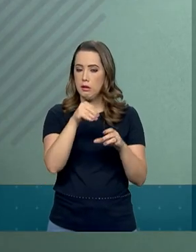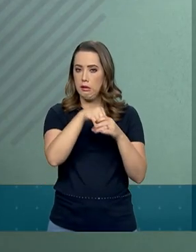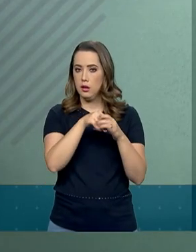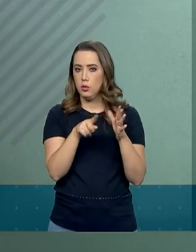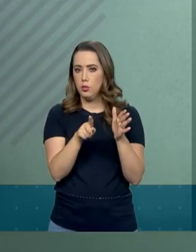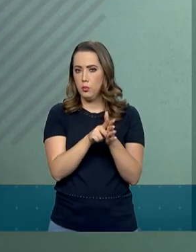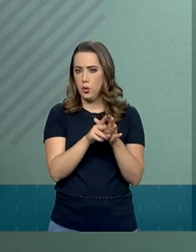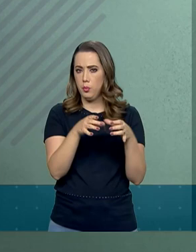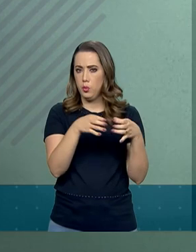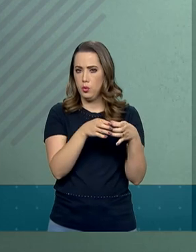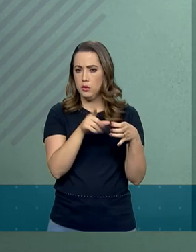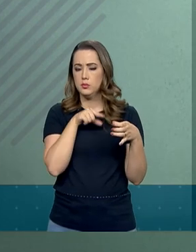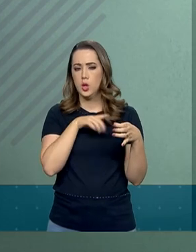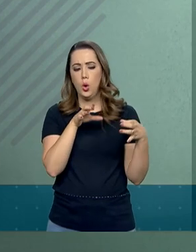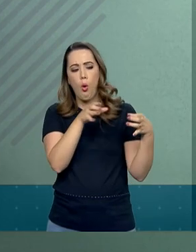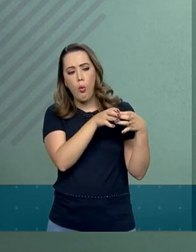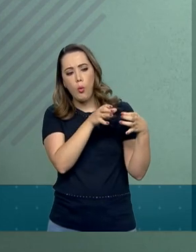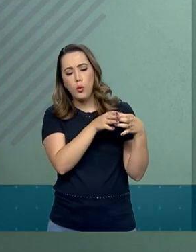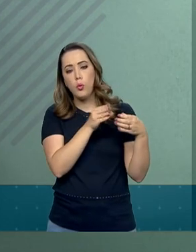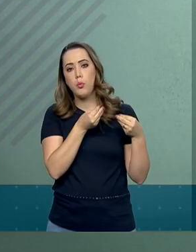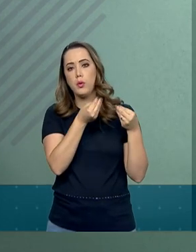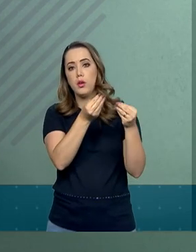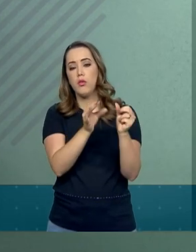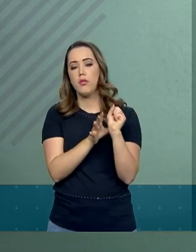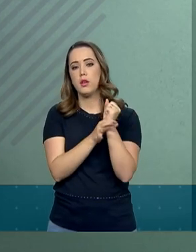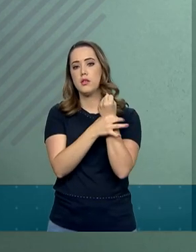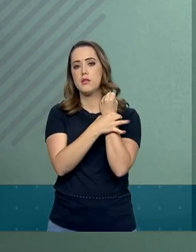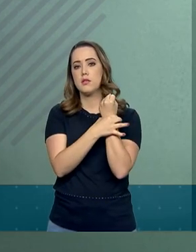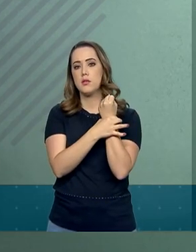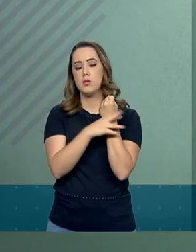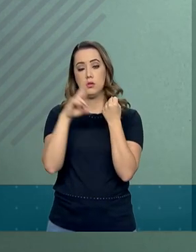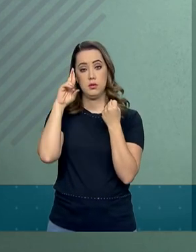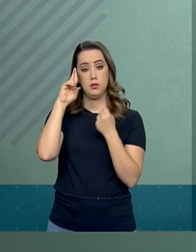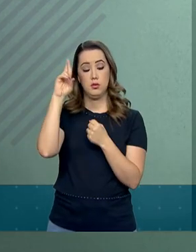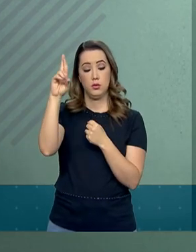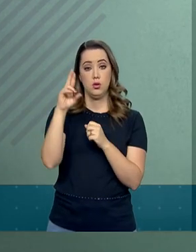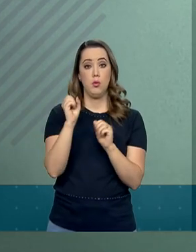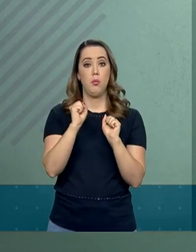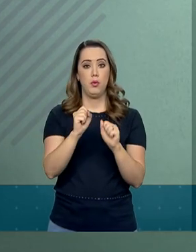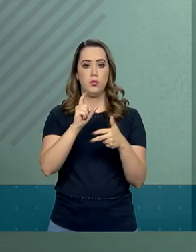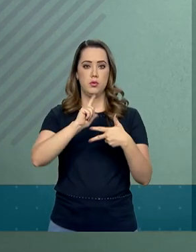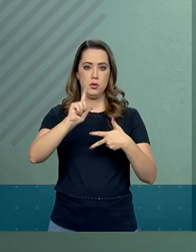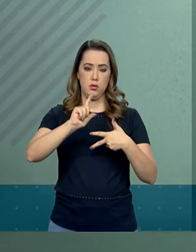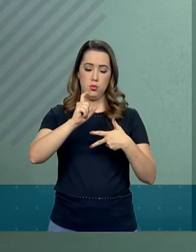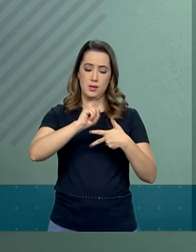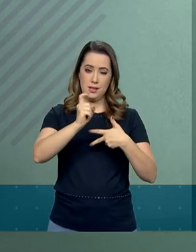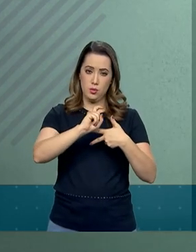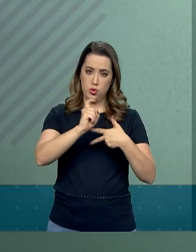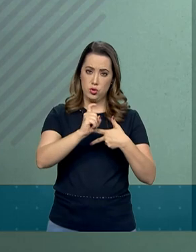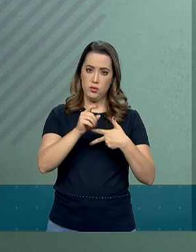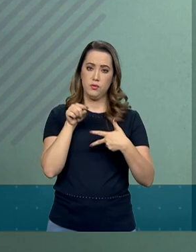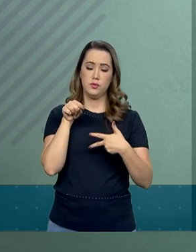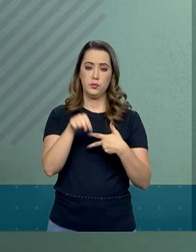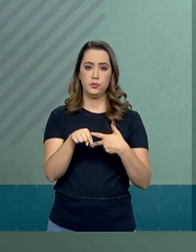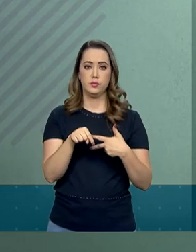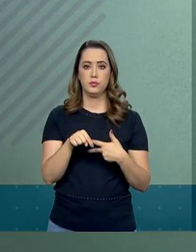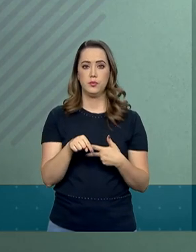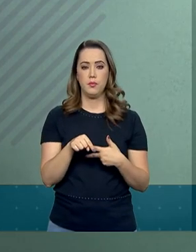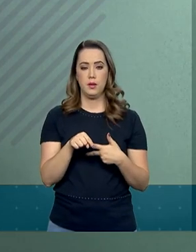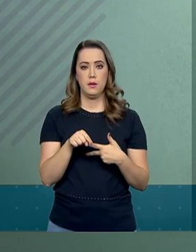possui equipes que promovem a segurança de autoridades do poder executivo nesse